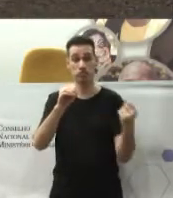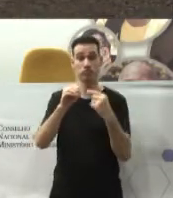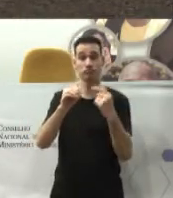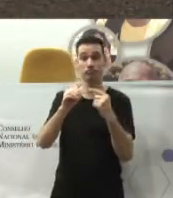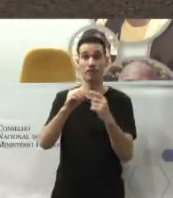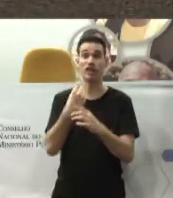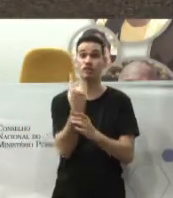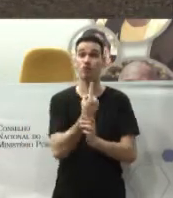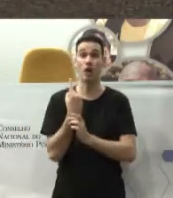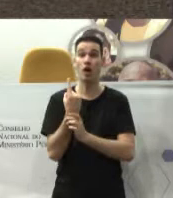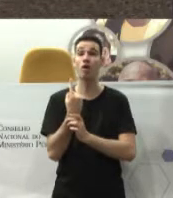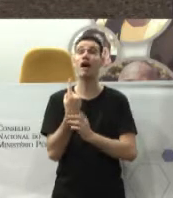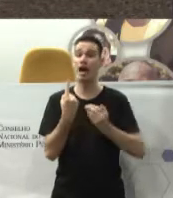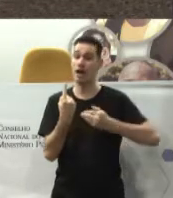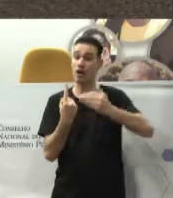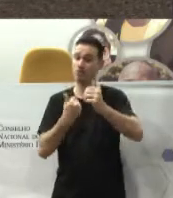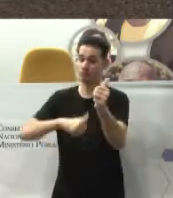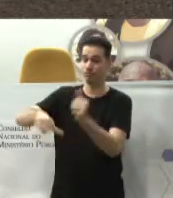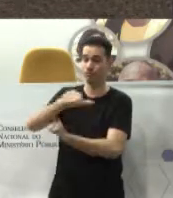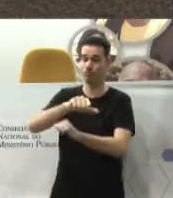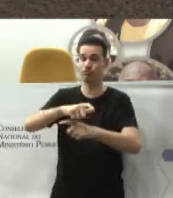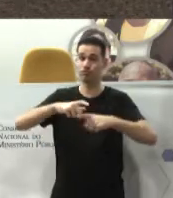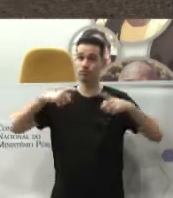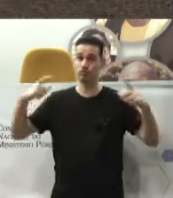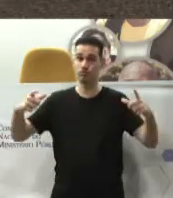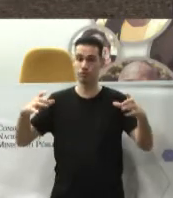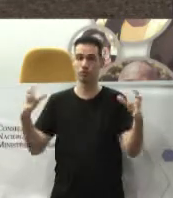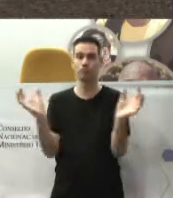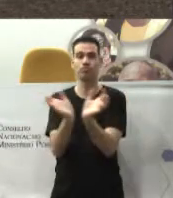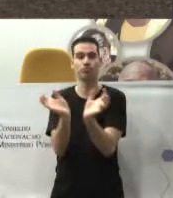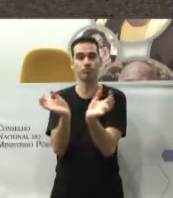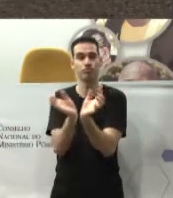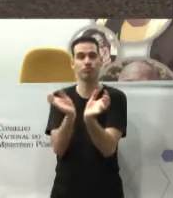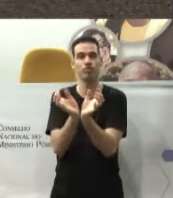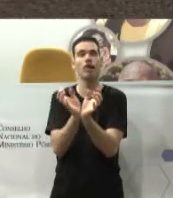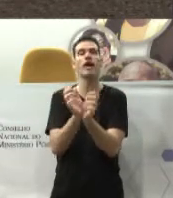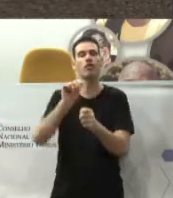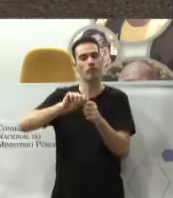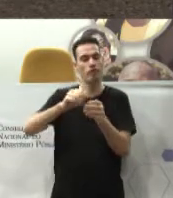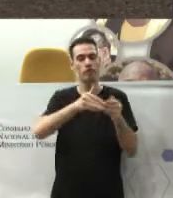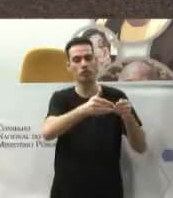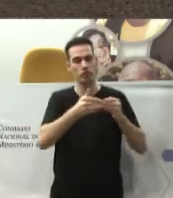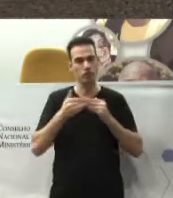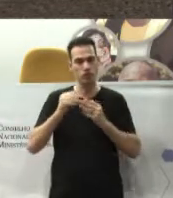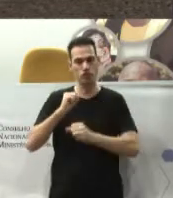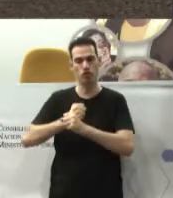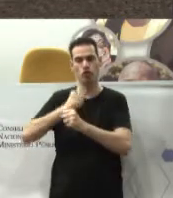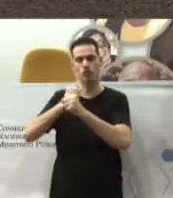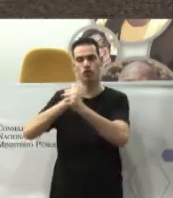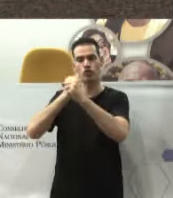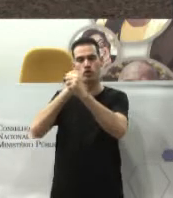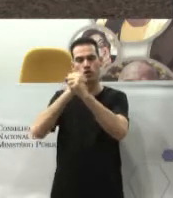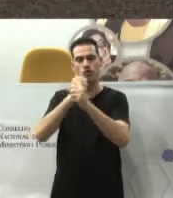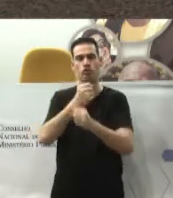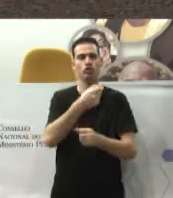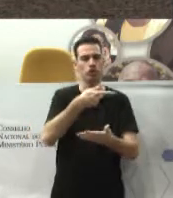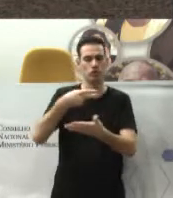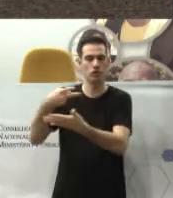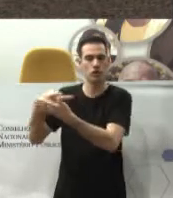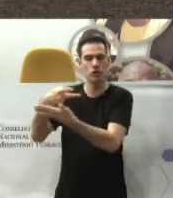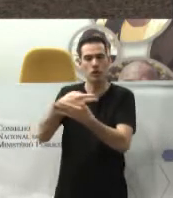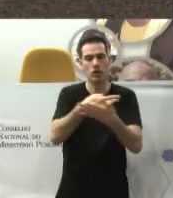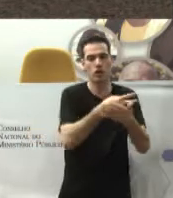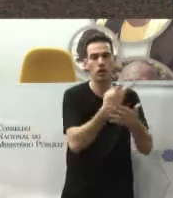ação coletiva, numa demanda estrutural. Foi feito um pedido de aditamento inicial de construção e habilitação de 40 leitos de